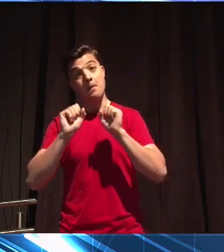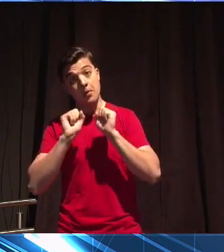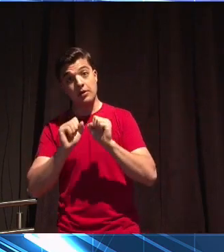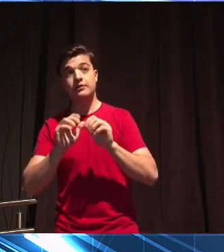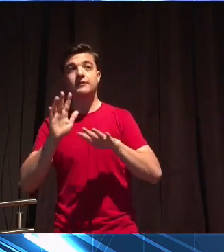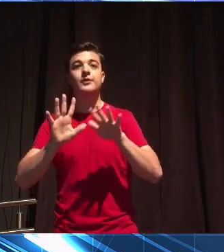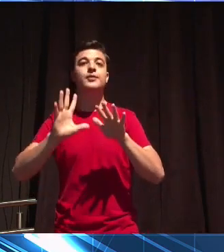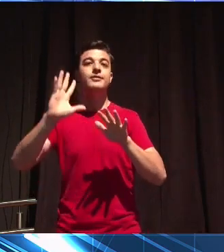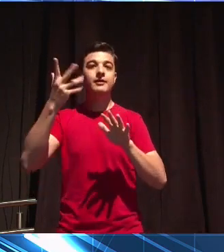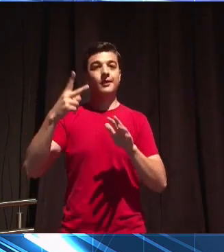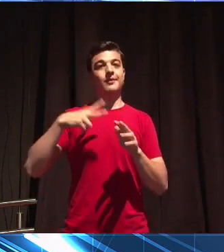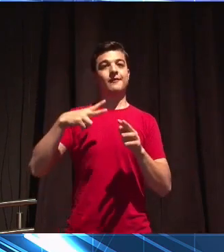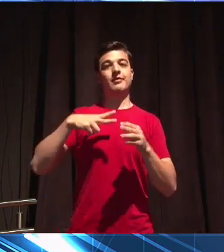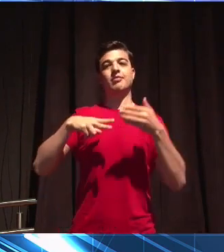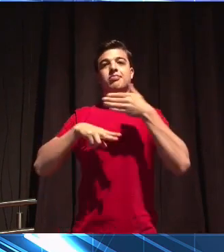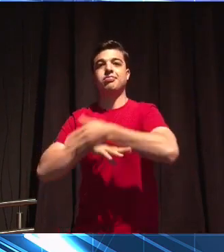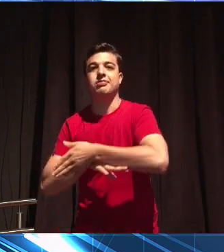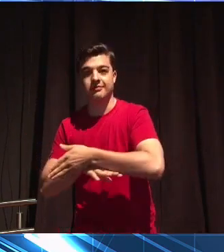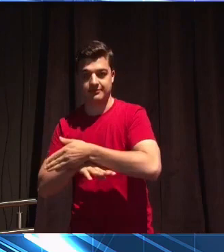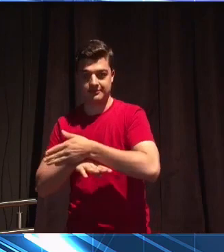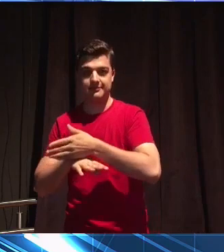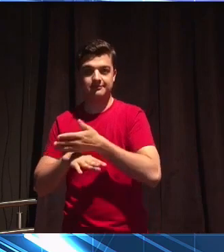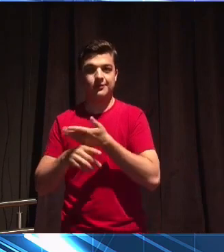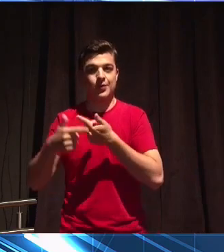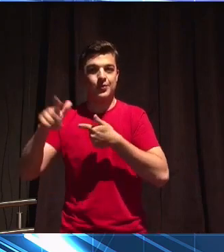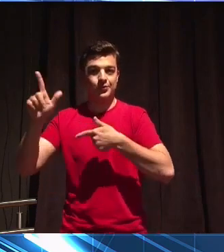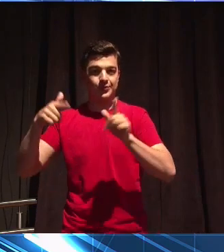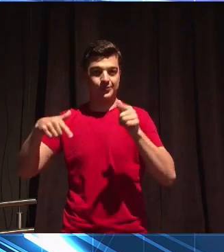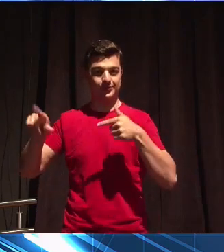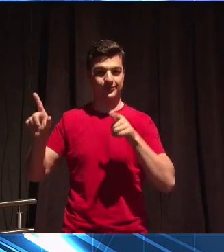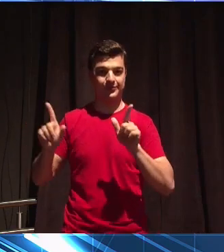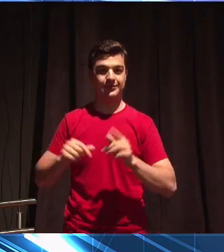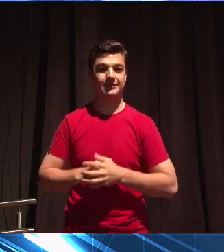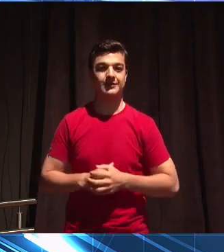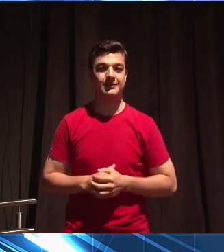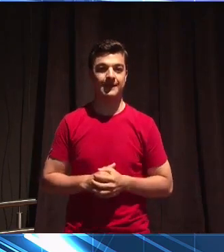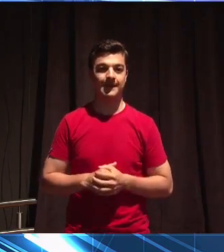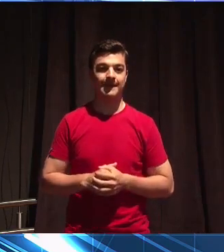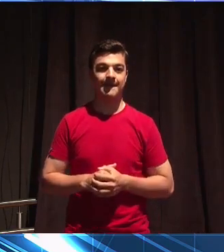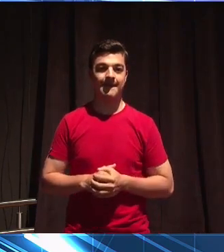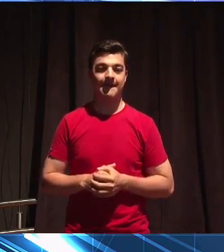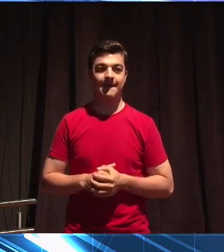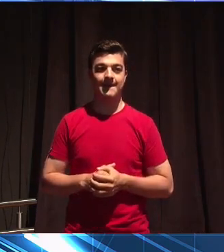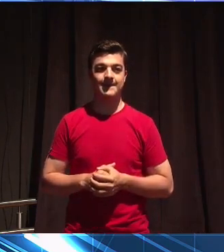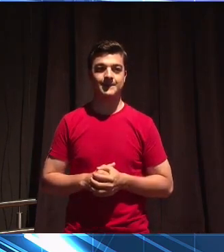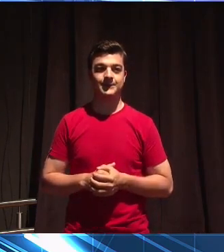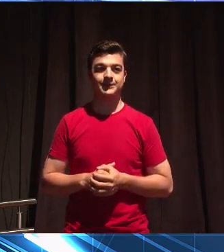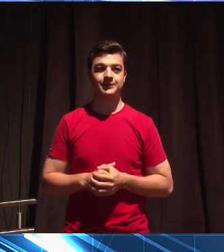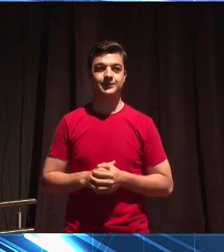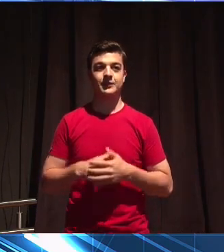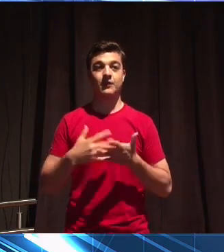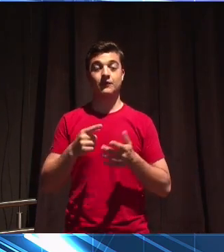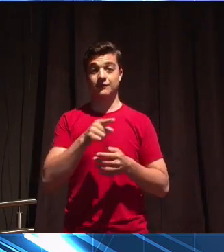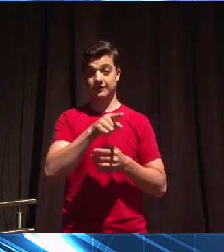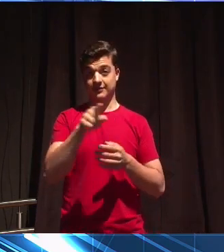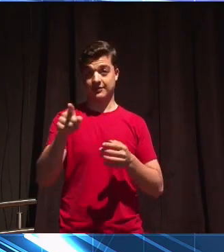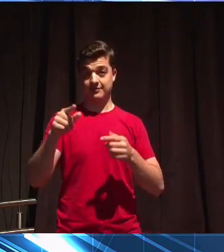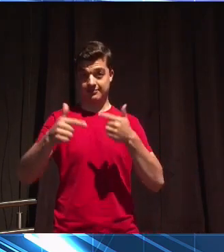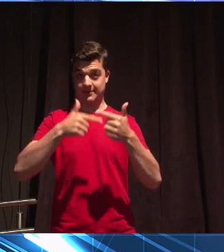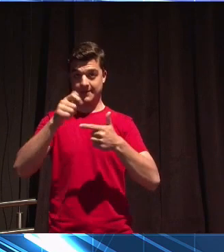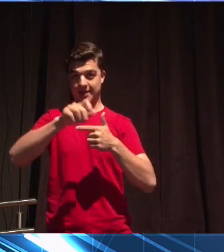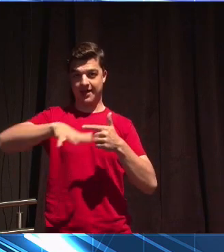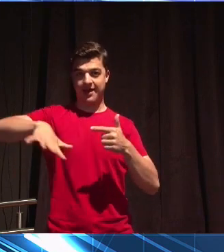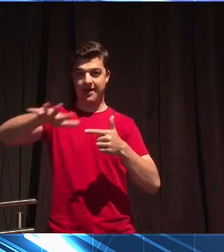pura, e aí a gente volta de novo, batendo na neuroprivacidade. Por exemplo, quando vocês tratam dados, vocês que são analistas, cientistas,